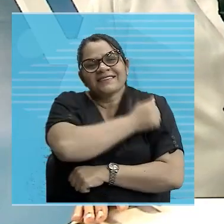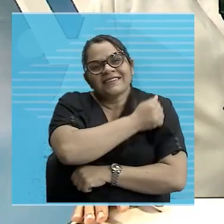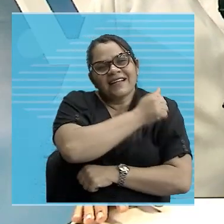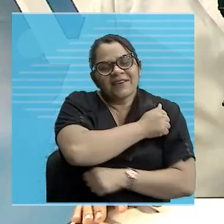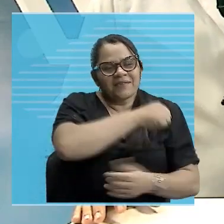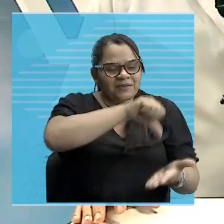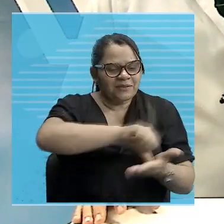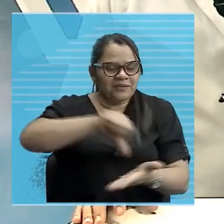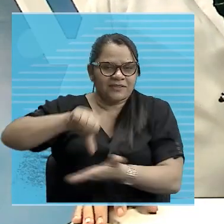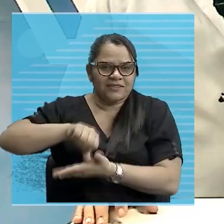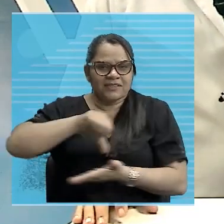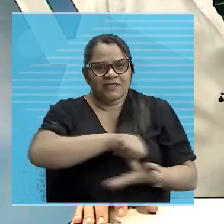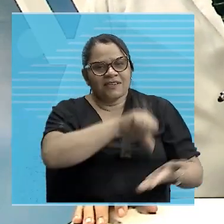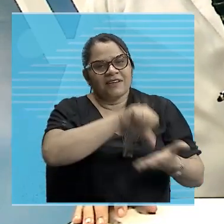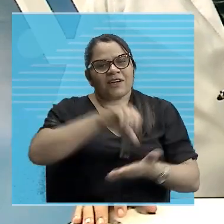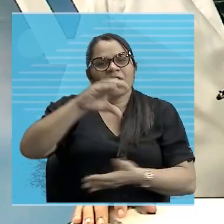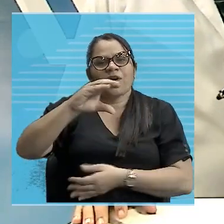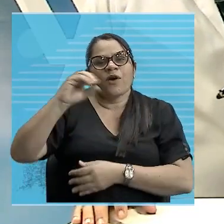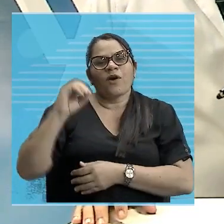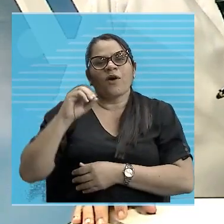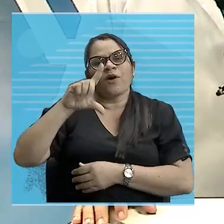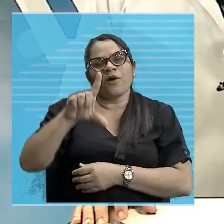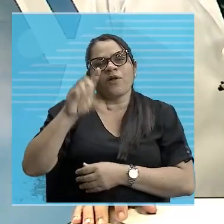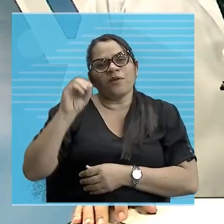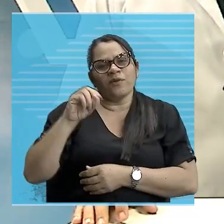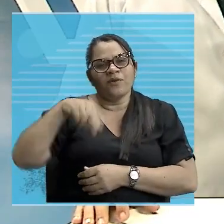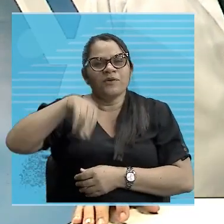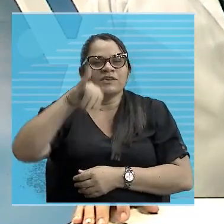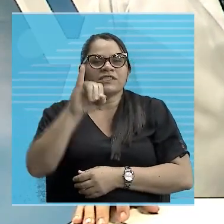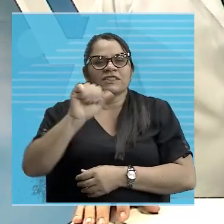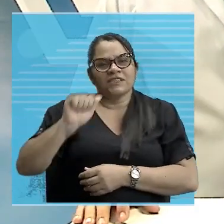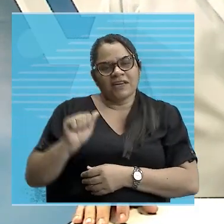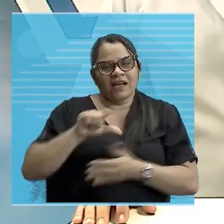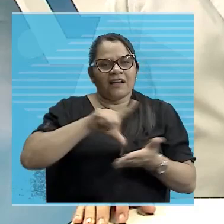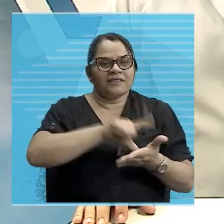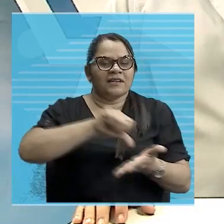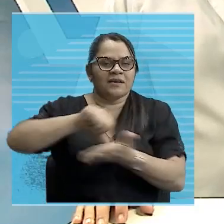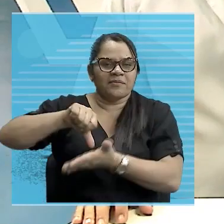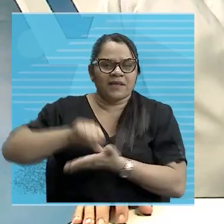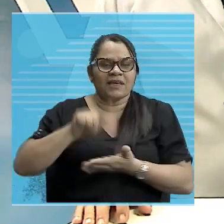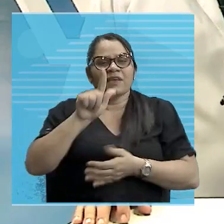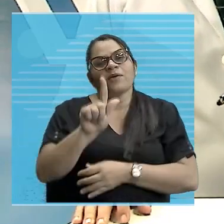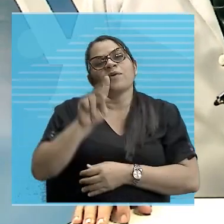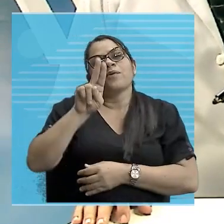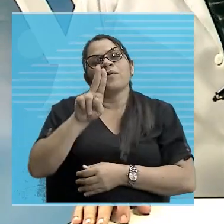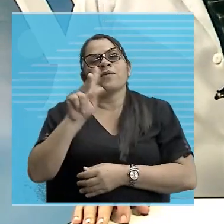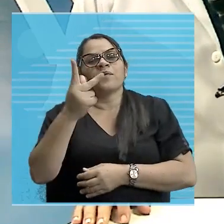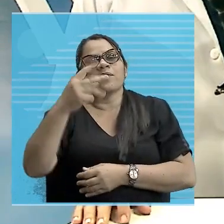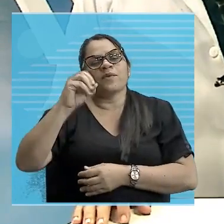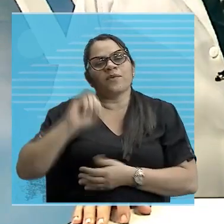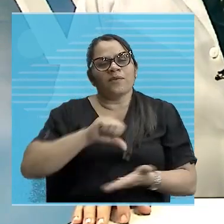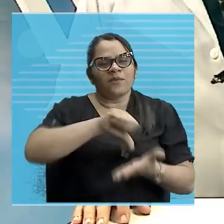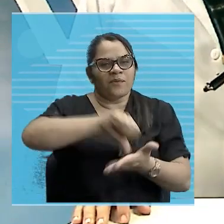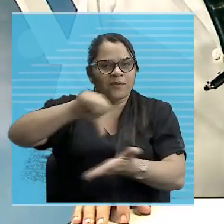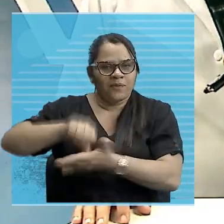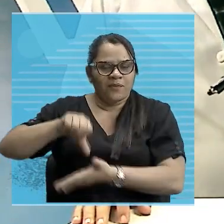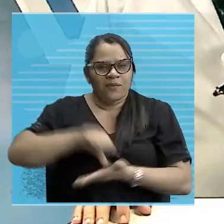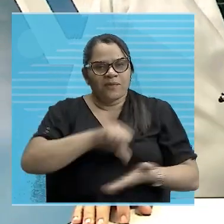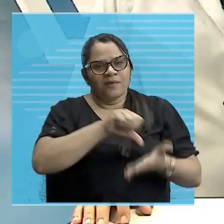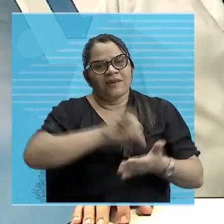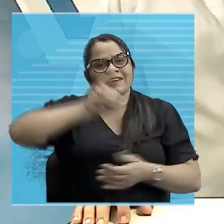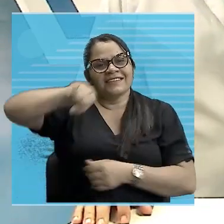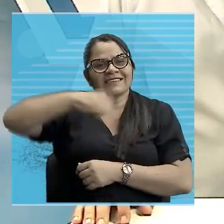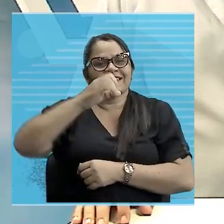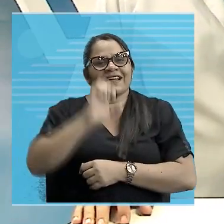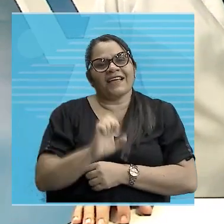colônia do Gurgueia Hugo Napoleão Jerumenha e São